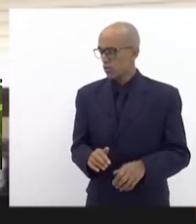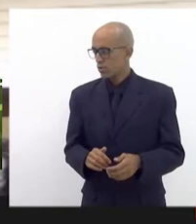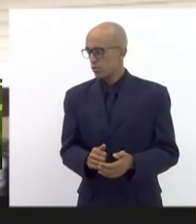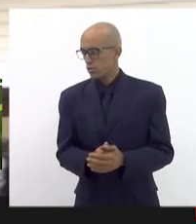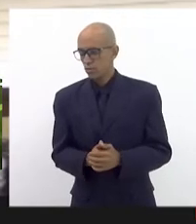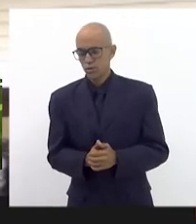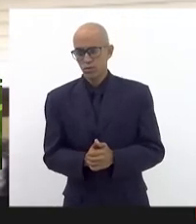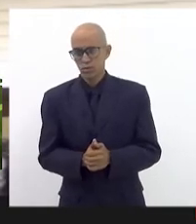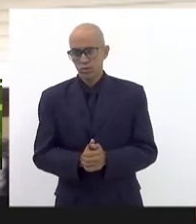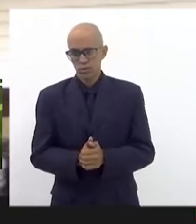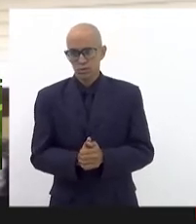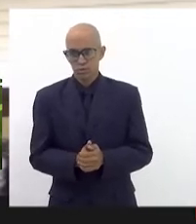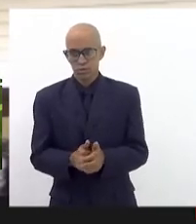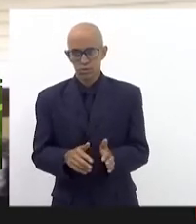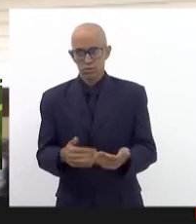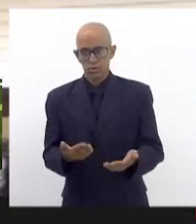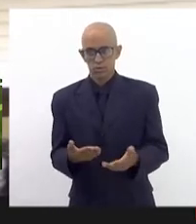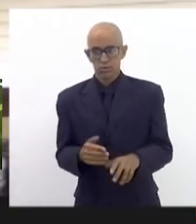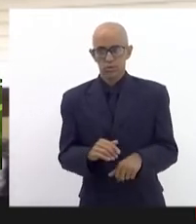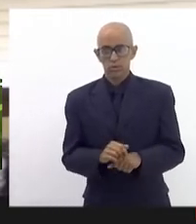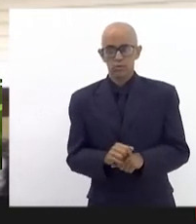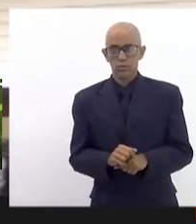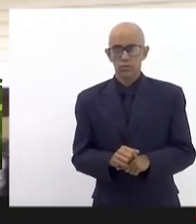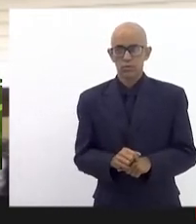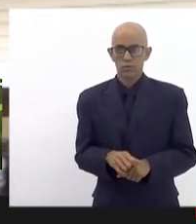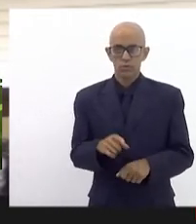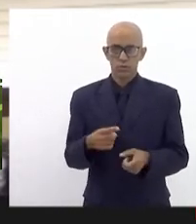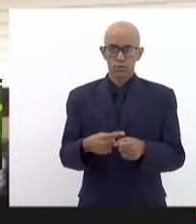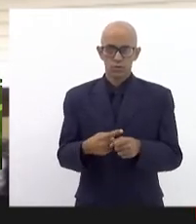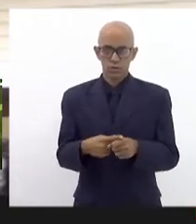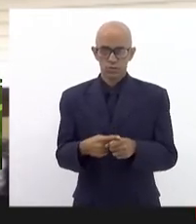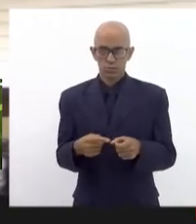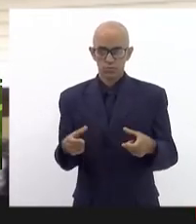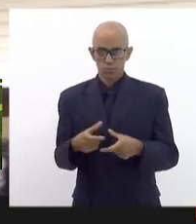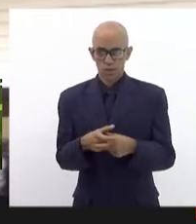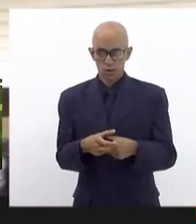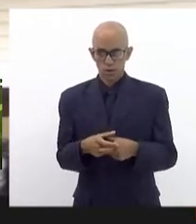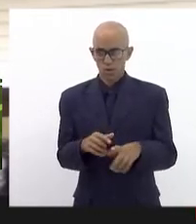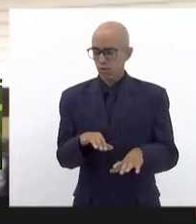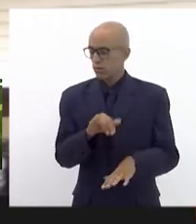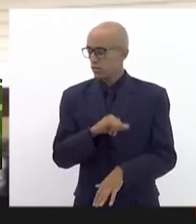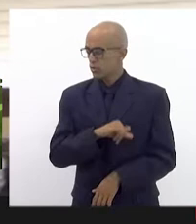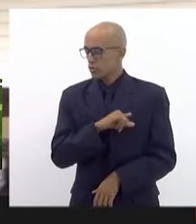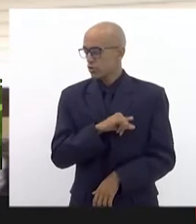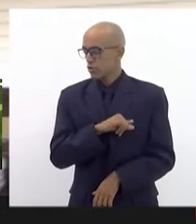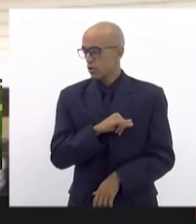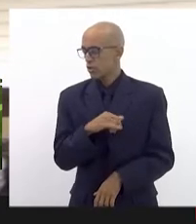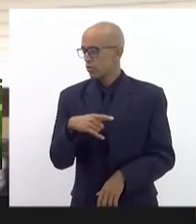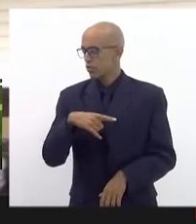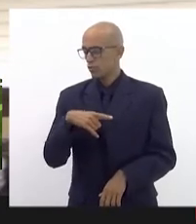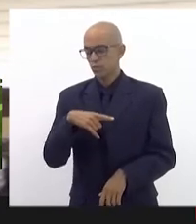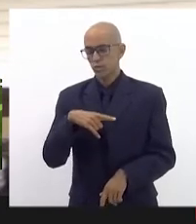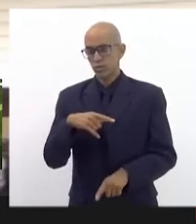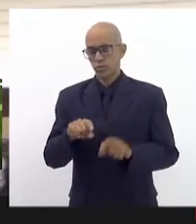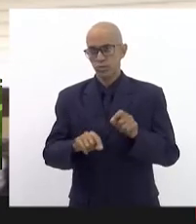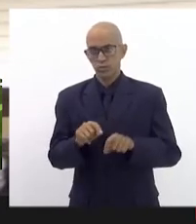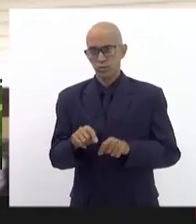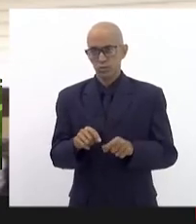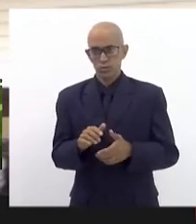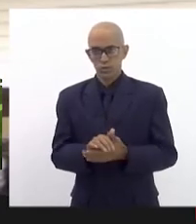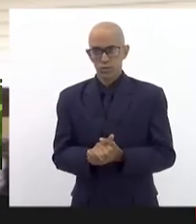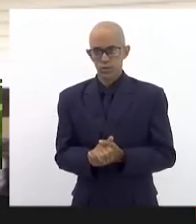quer dizer, comparável com São Carlos, mas São Carlos é uma cidade menor, né, mas o Rio de Janeiro tem dezenas de institutos